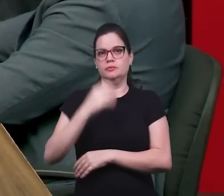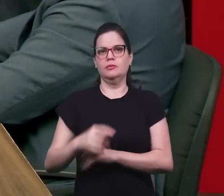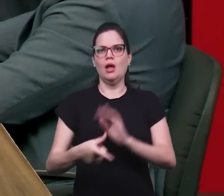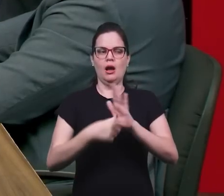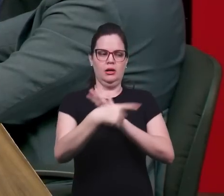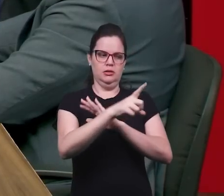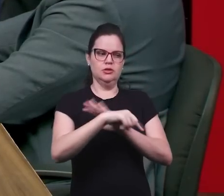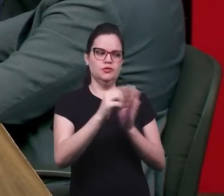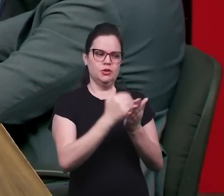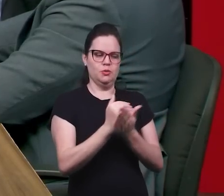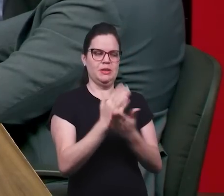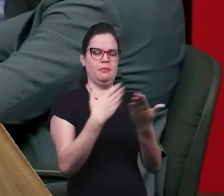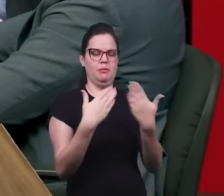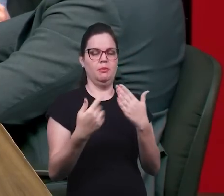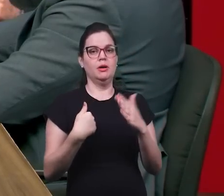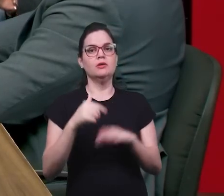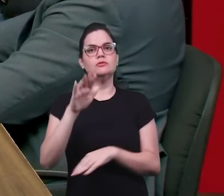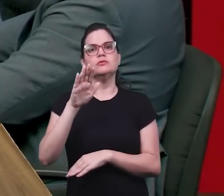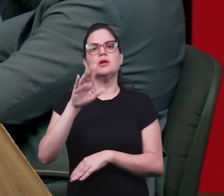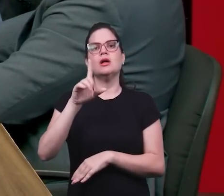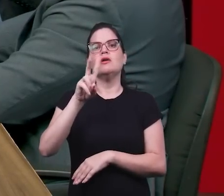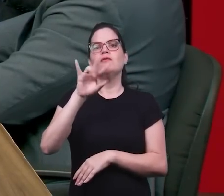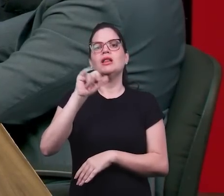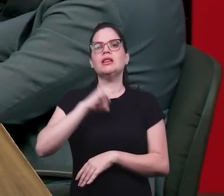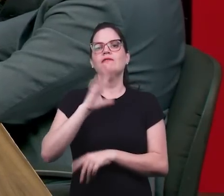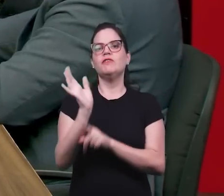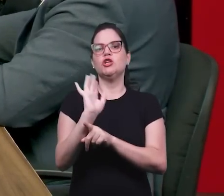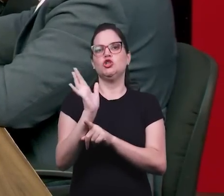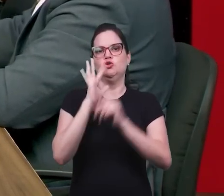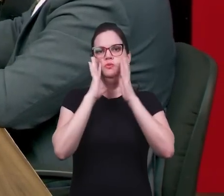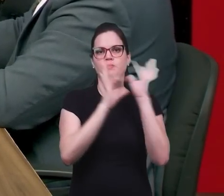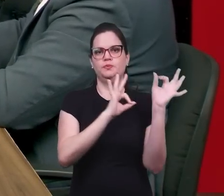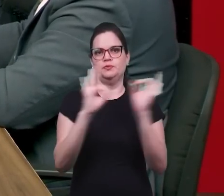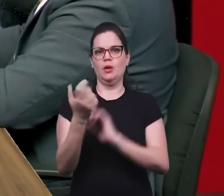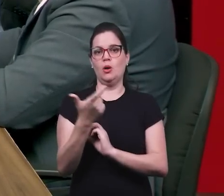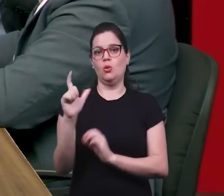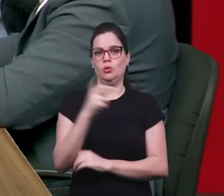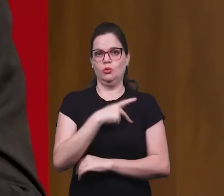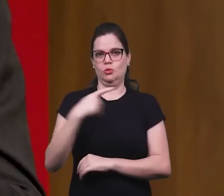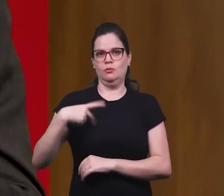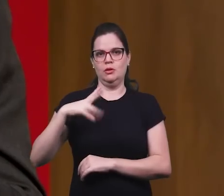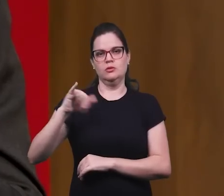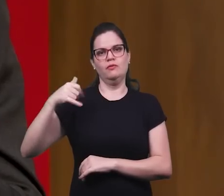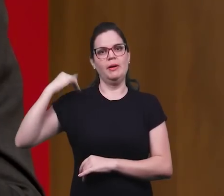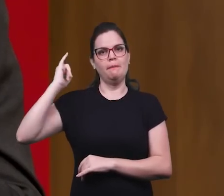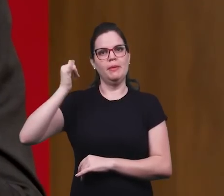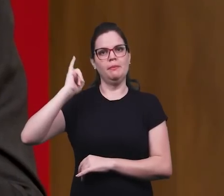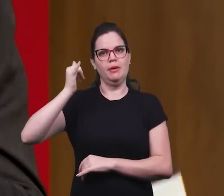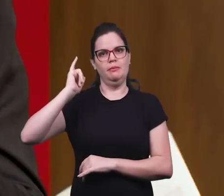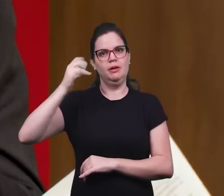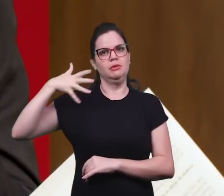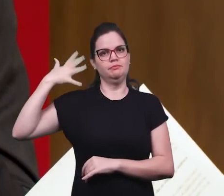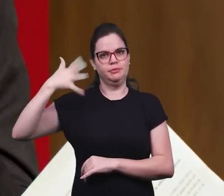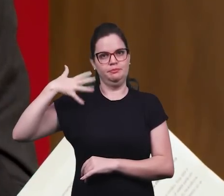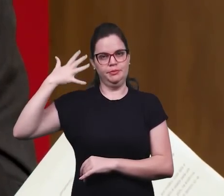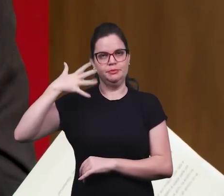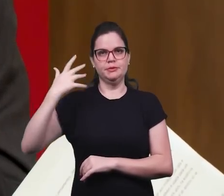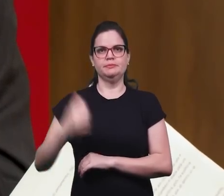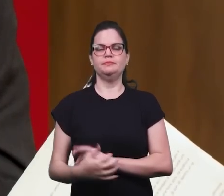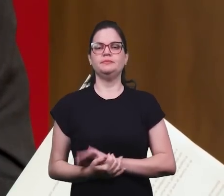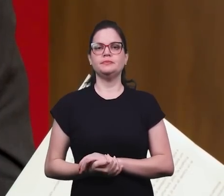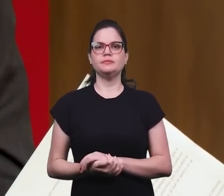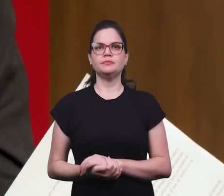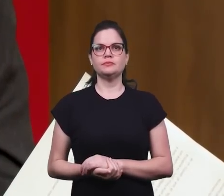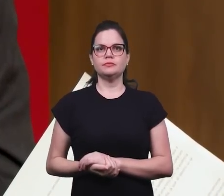para os outros componentes da mesa, chamar aqui um outro participante que estará aqui conosco agora com uma interação de